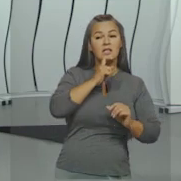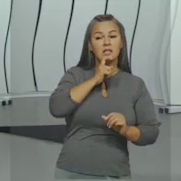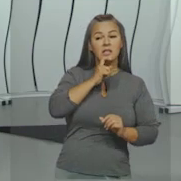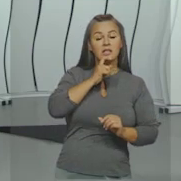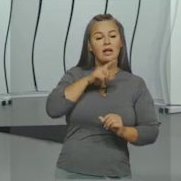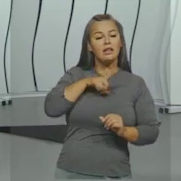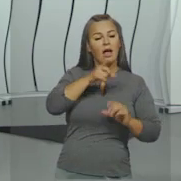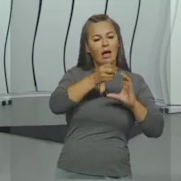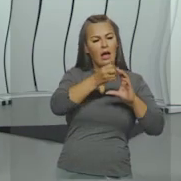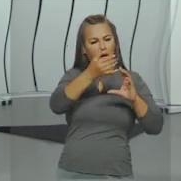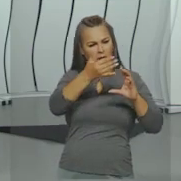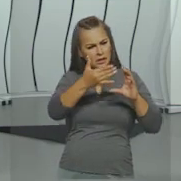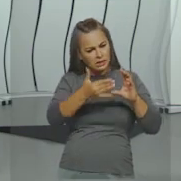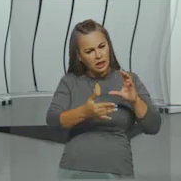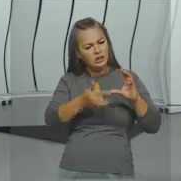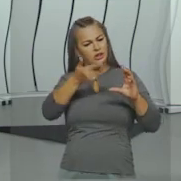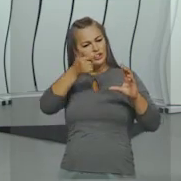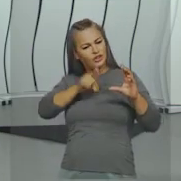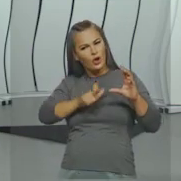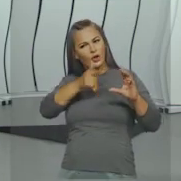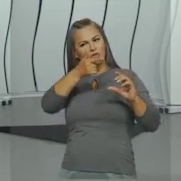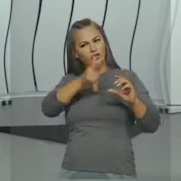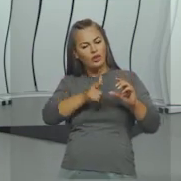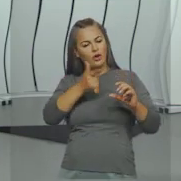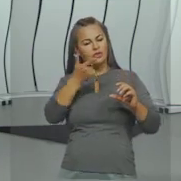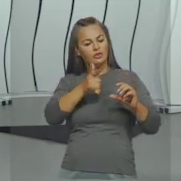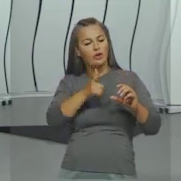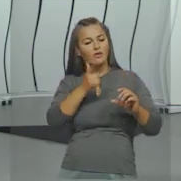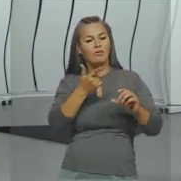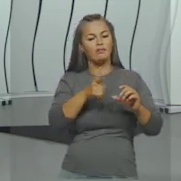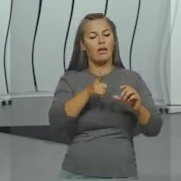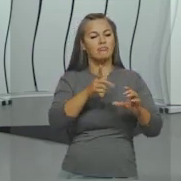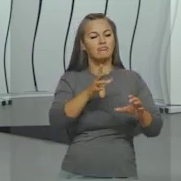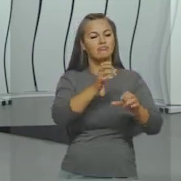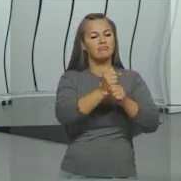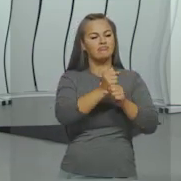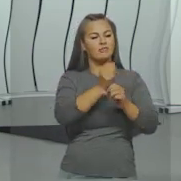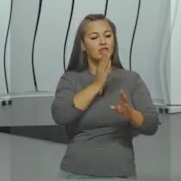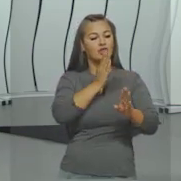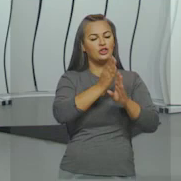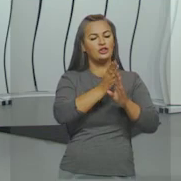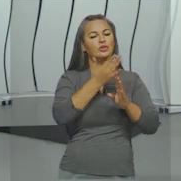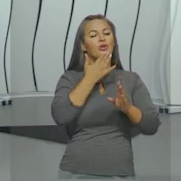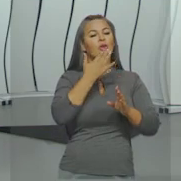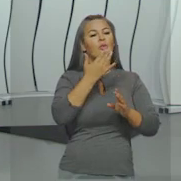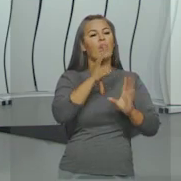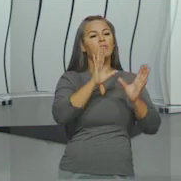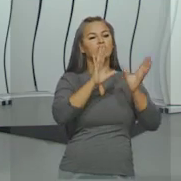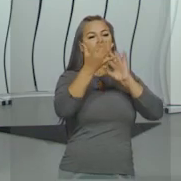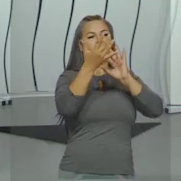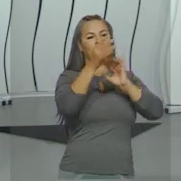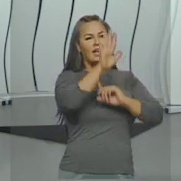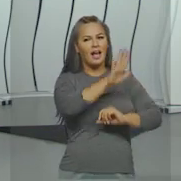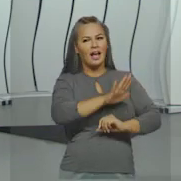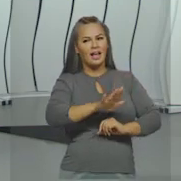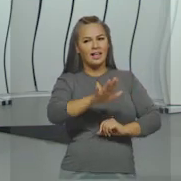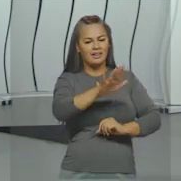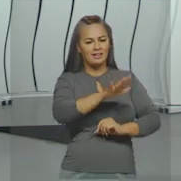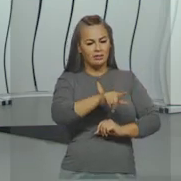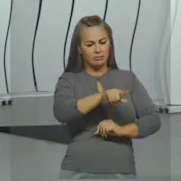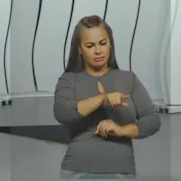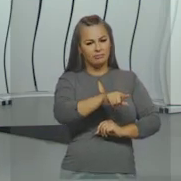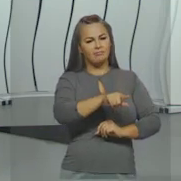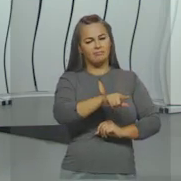for verão vai ter aquelas características. Isso vai ajudar a determinar aquele clima que está relacionado a uma região